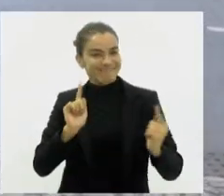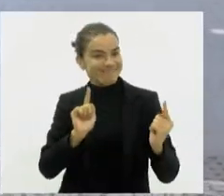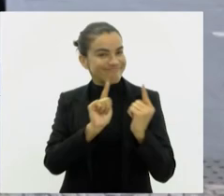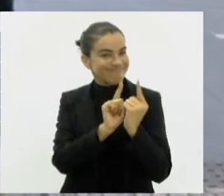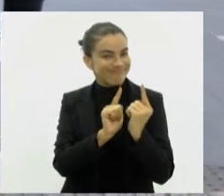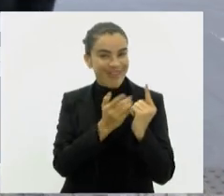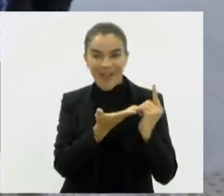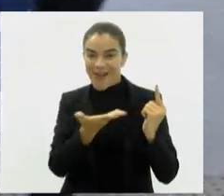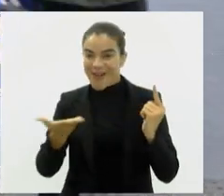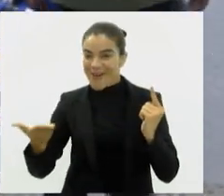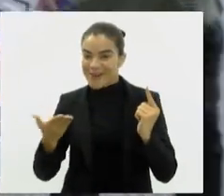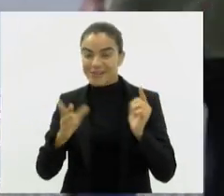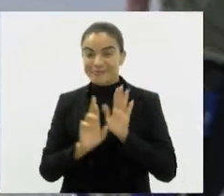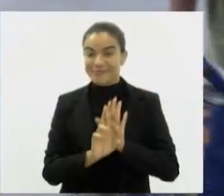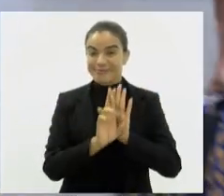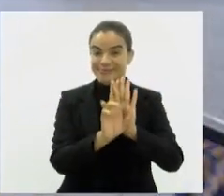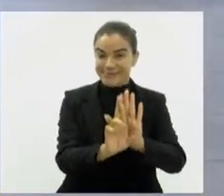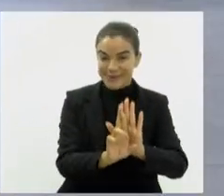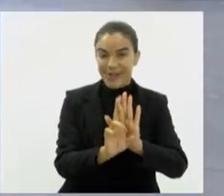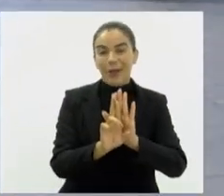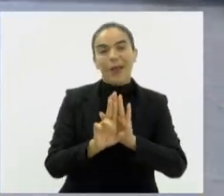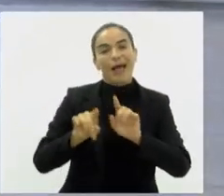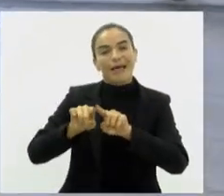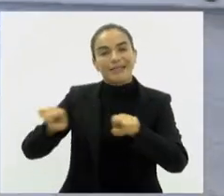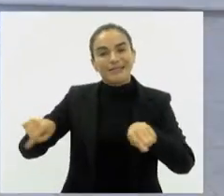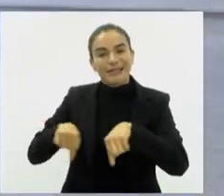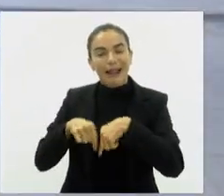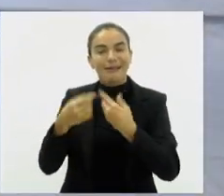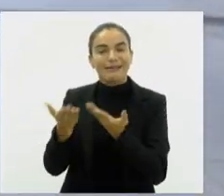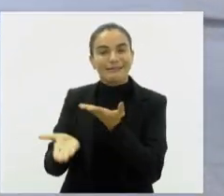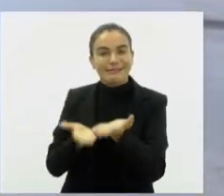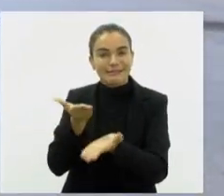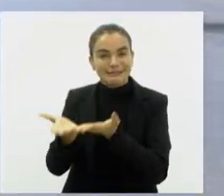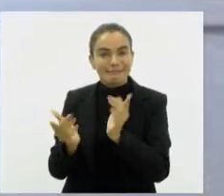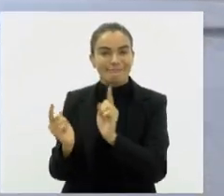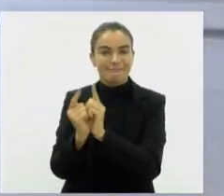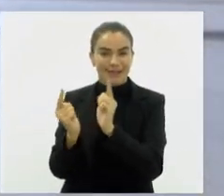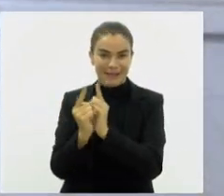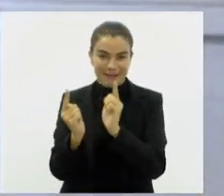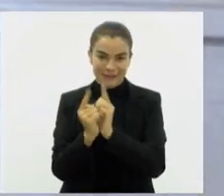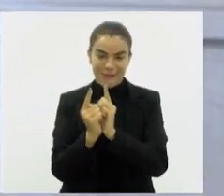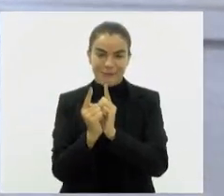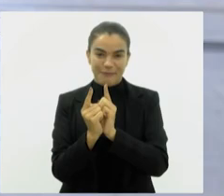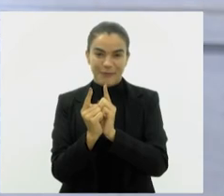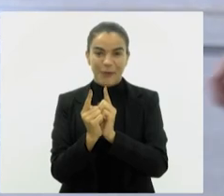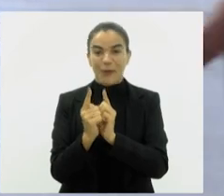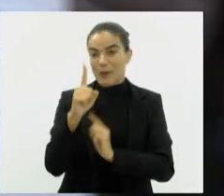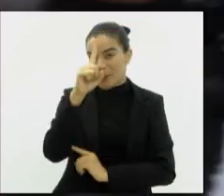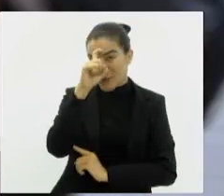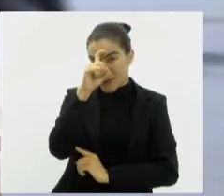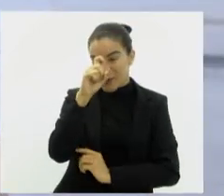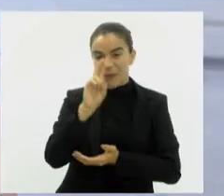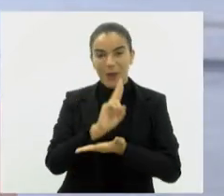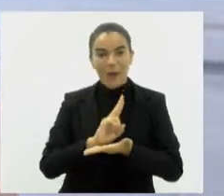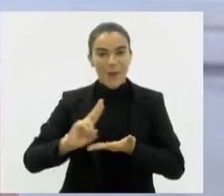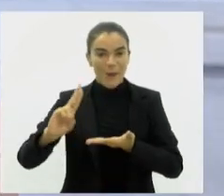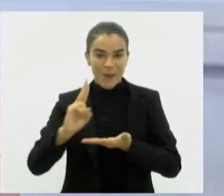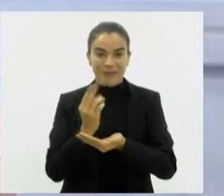hoje, representando a equipe do Ambulatório Multidisciplinar de Síndrome de Down do Hospital Pedro Ernesto, tá?